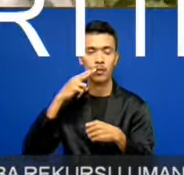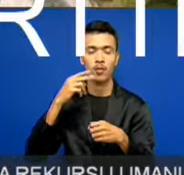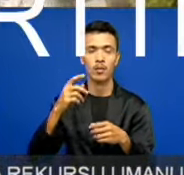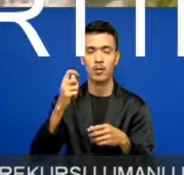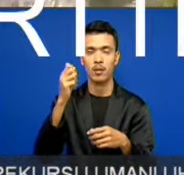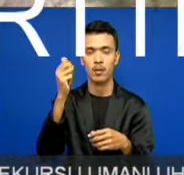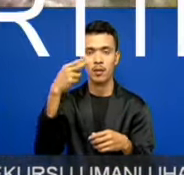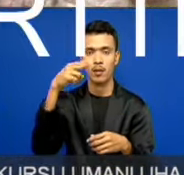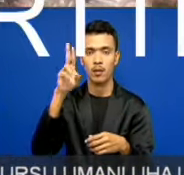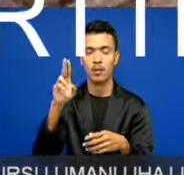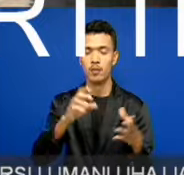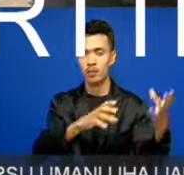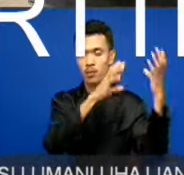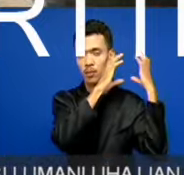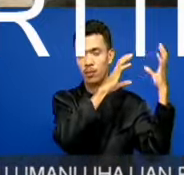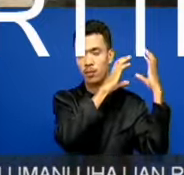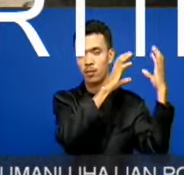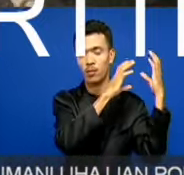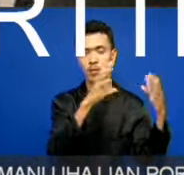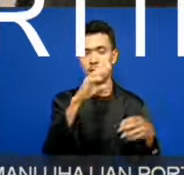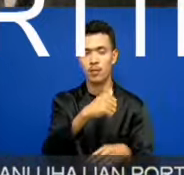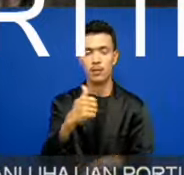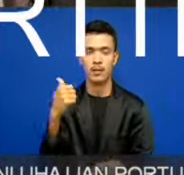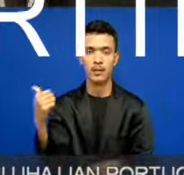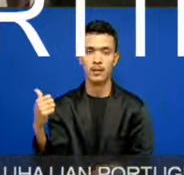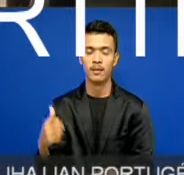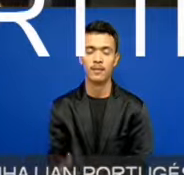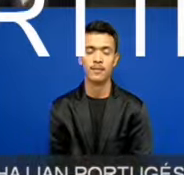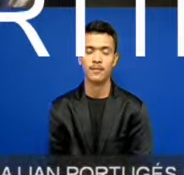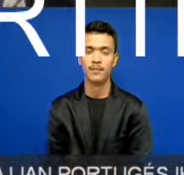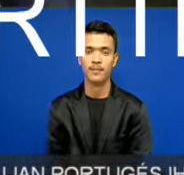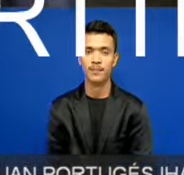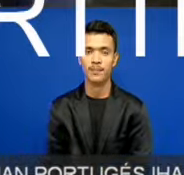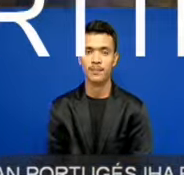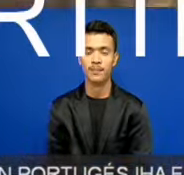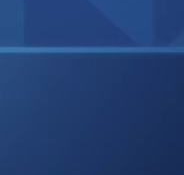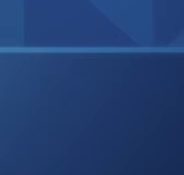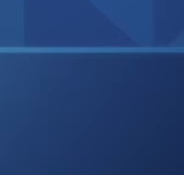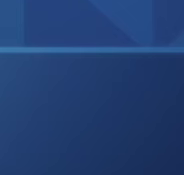nu, no, selutan. Manuel Guzmão, Jerônimo Mauno, RTTL.